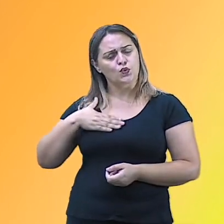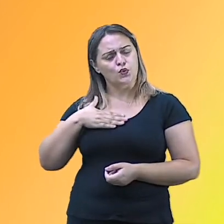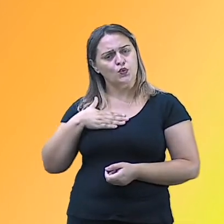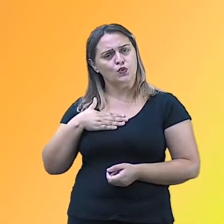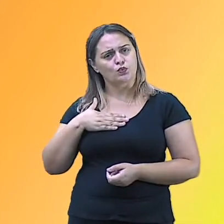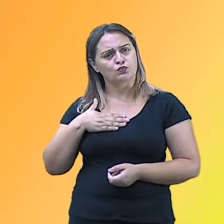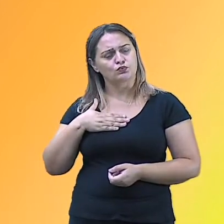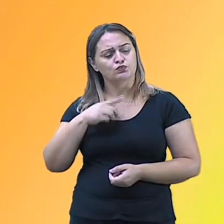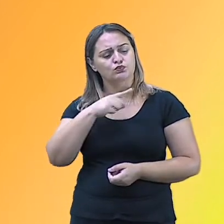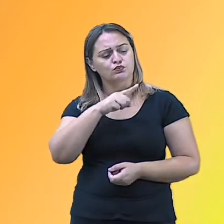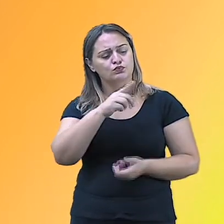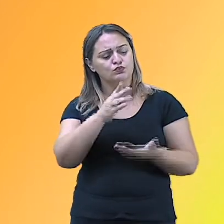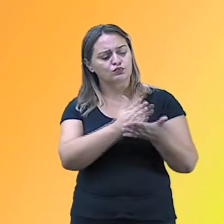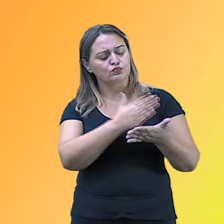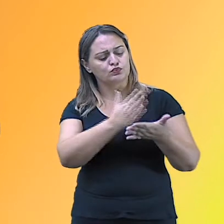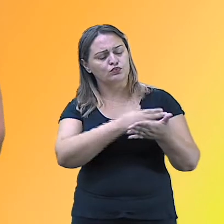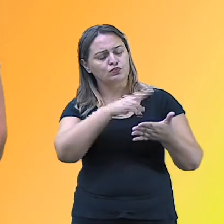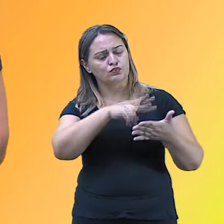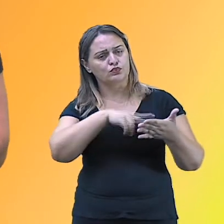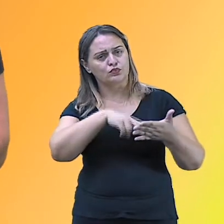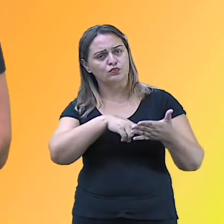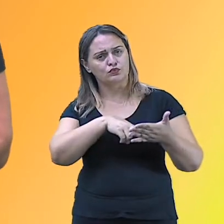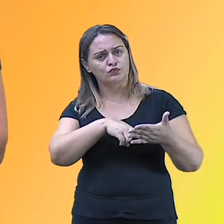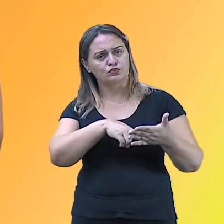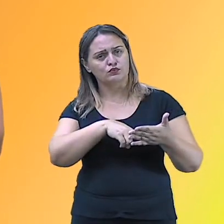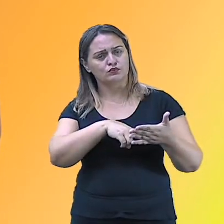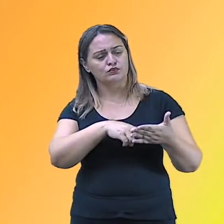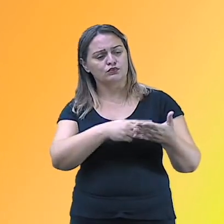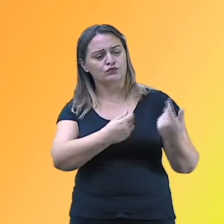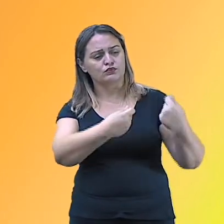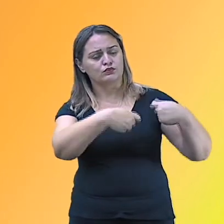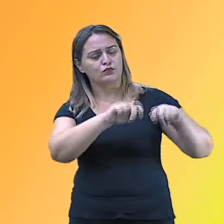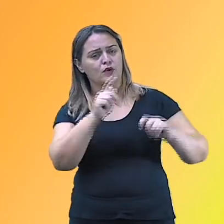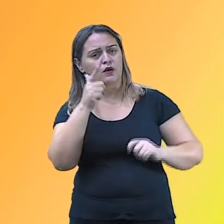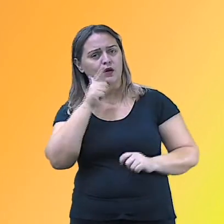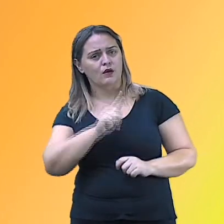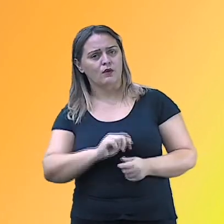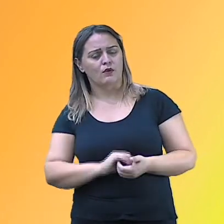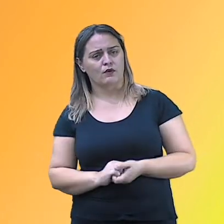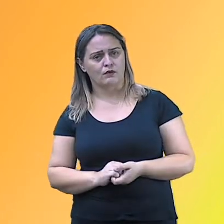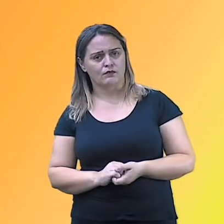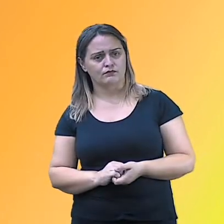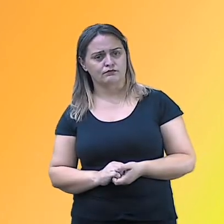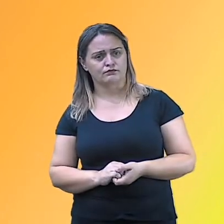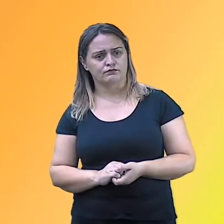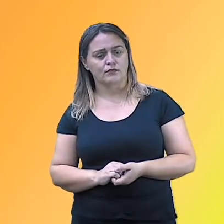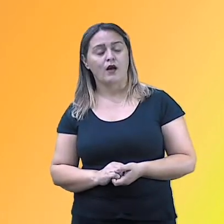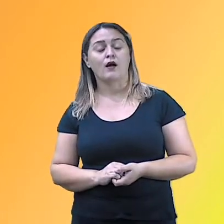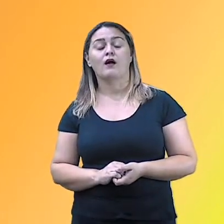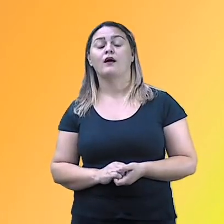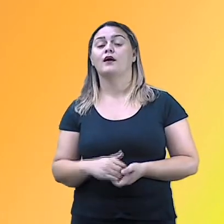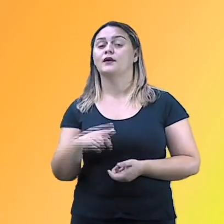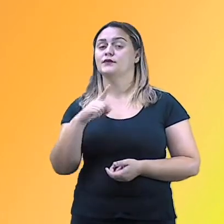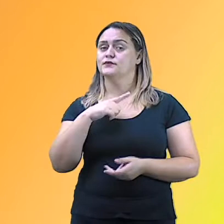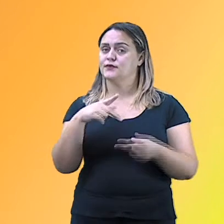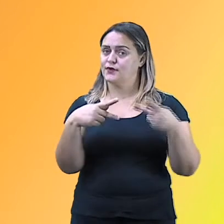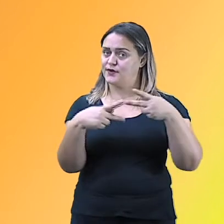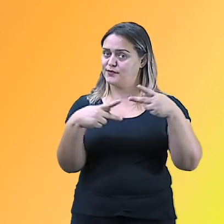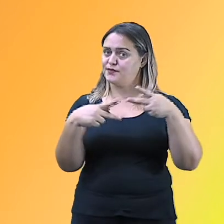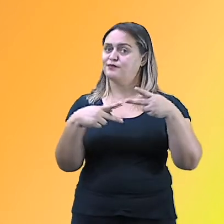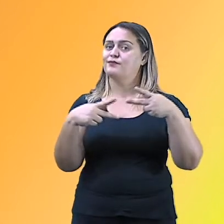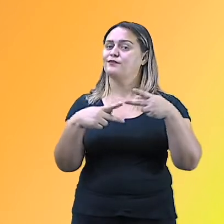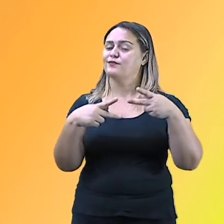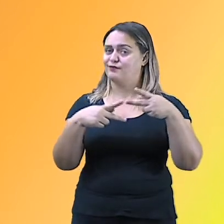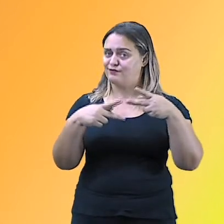livro. Isso. Que ganhou. Ah, eu tenho uma preposição. Isso